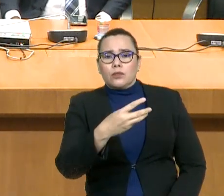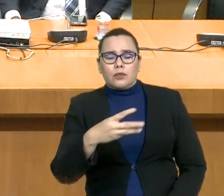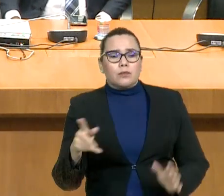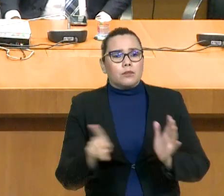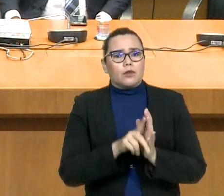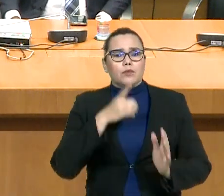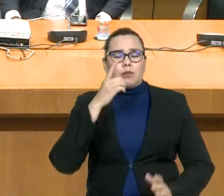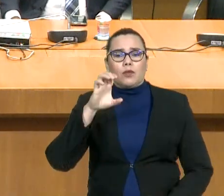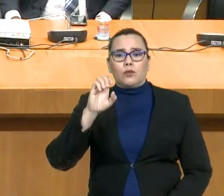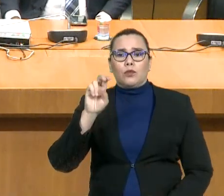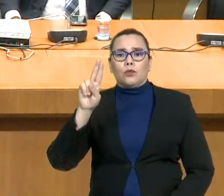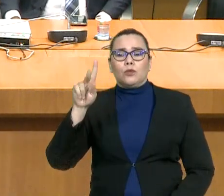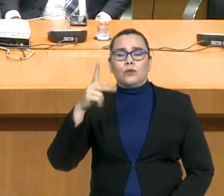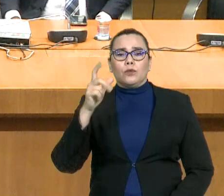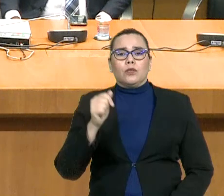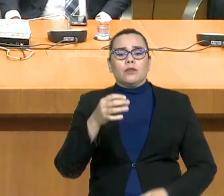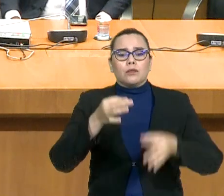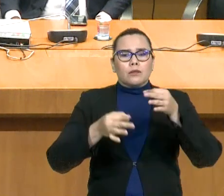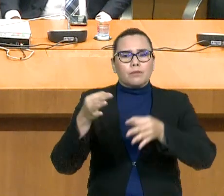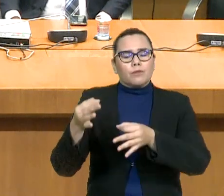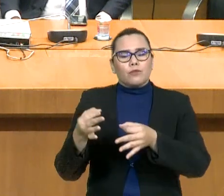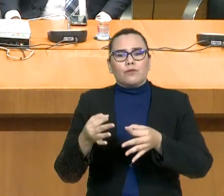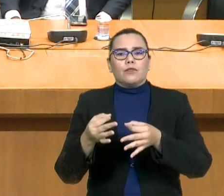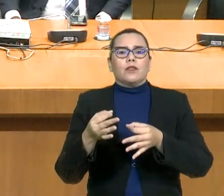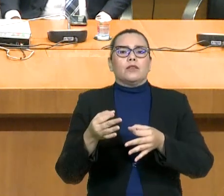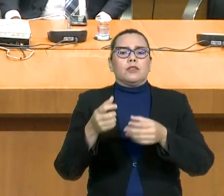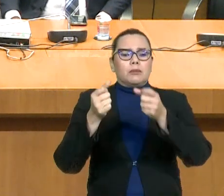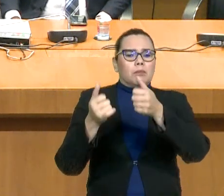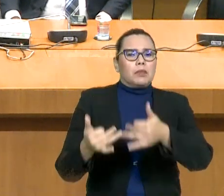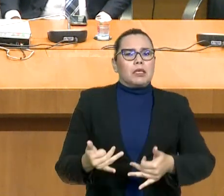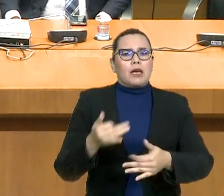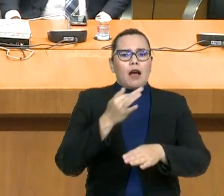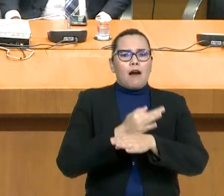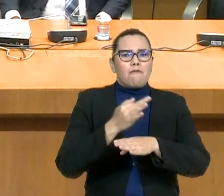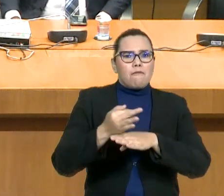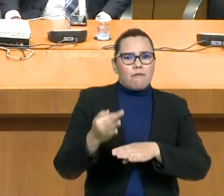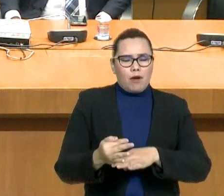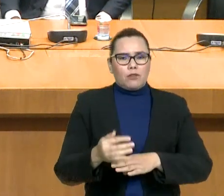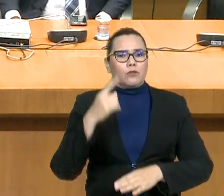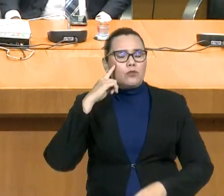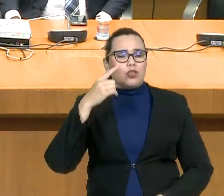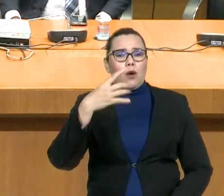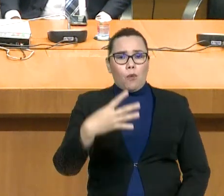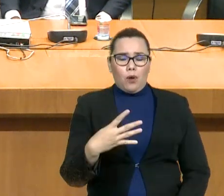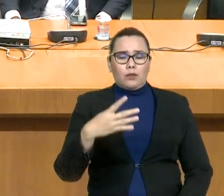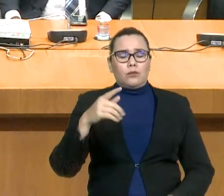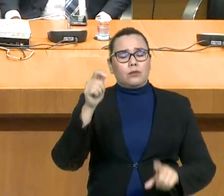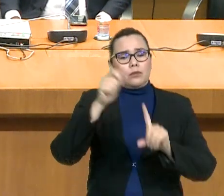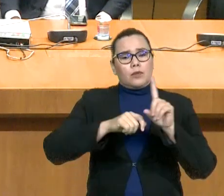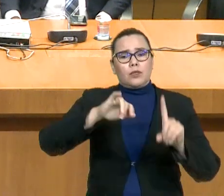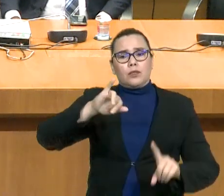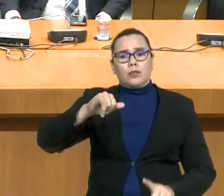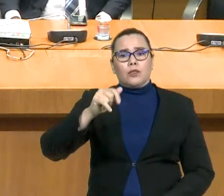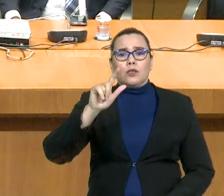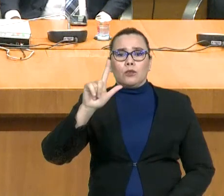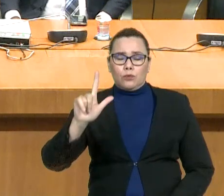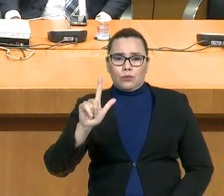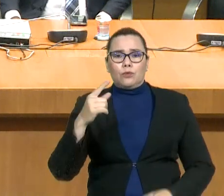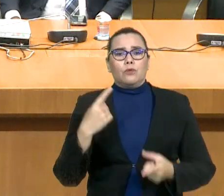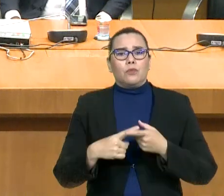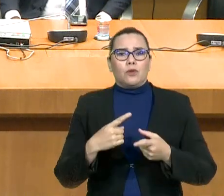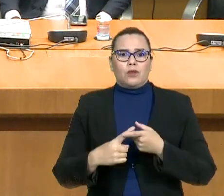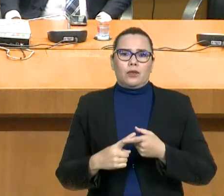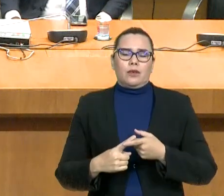a justificativa de sua ausência na sessão plenária do dia 4 de julho do ano em curso, por estar em missão